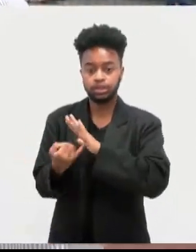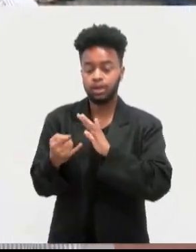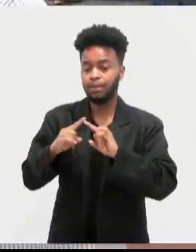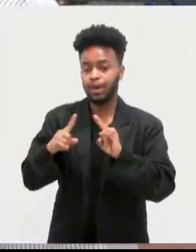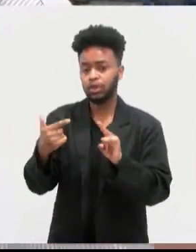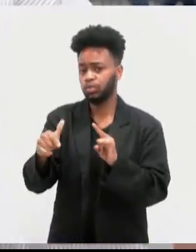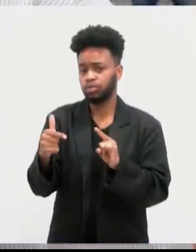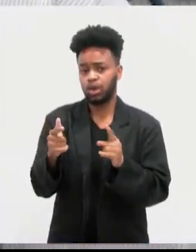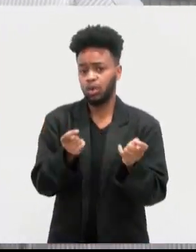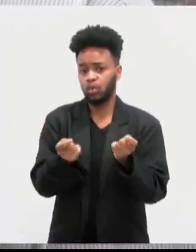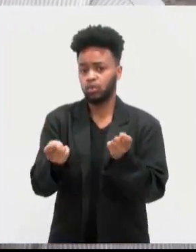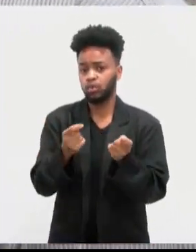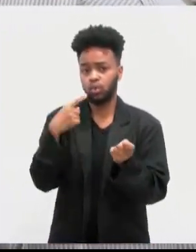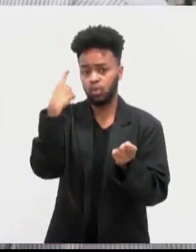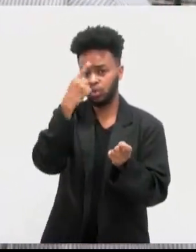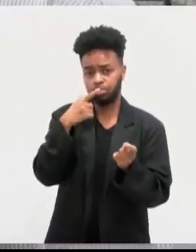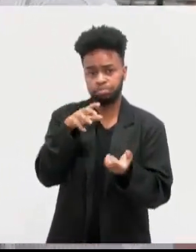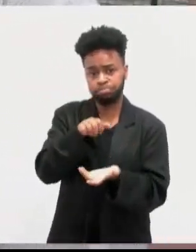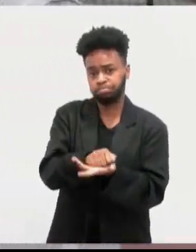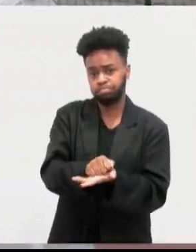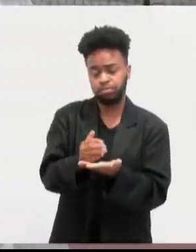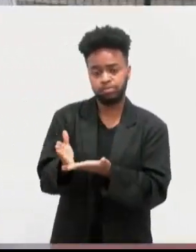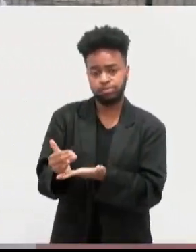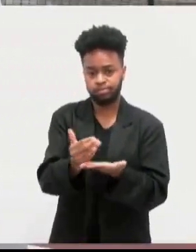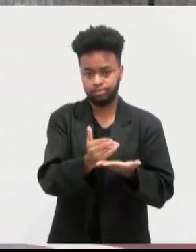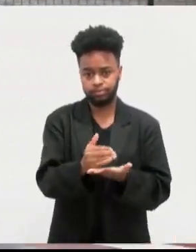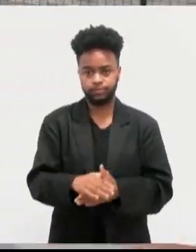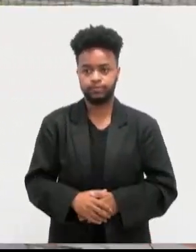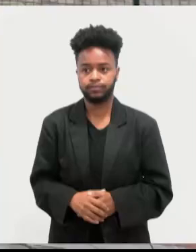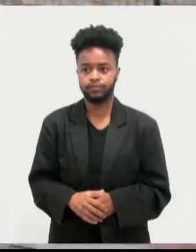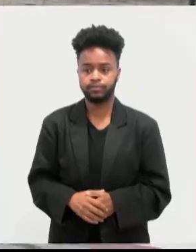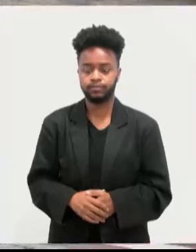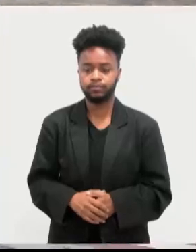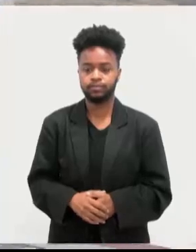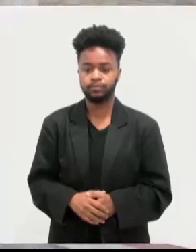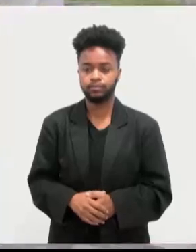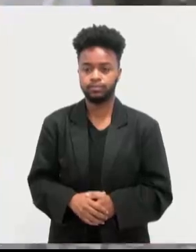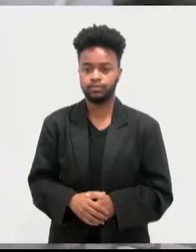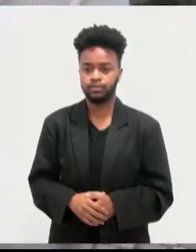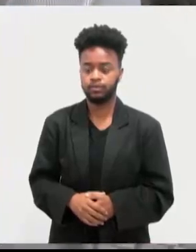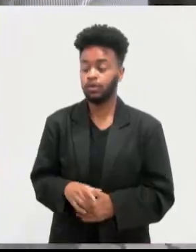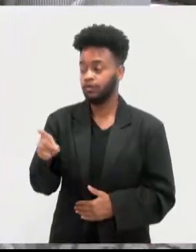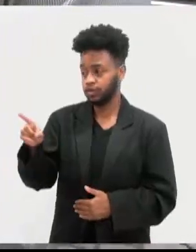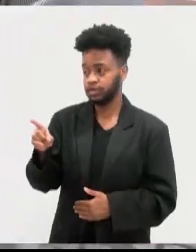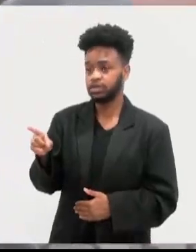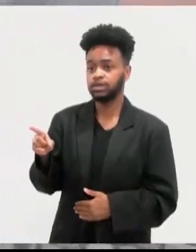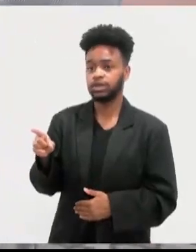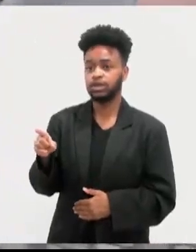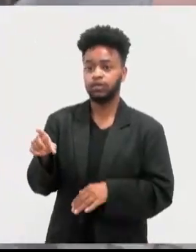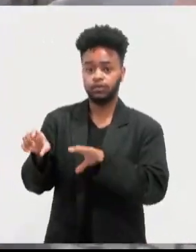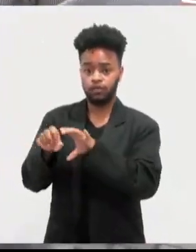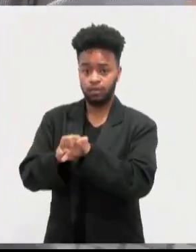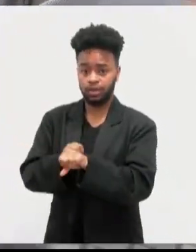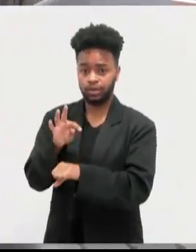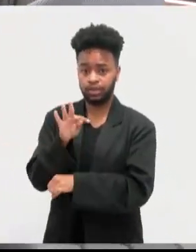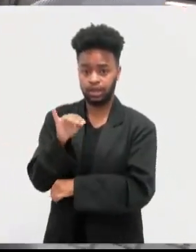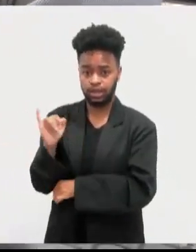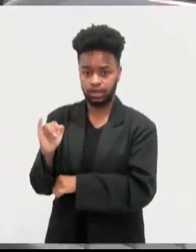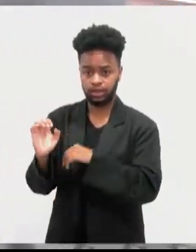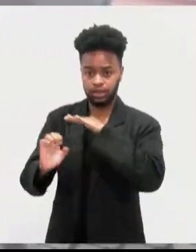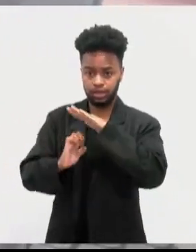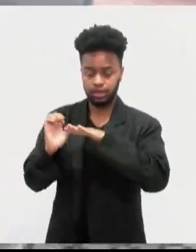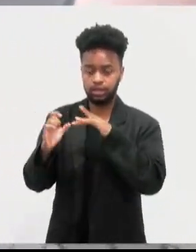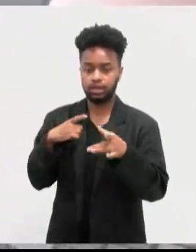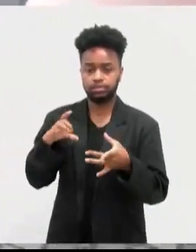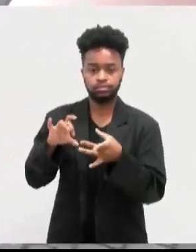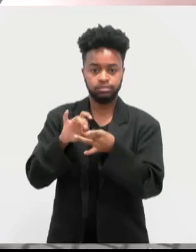ter o controle facial armazenado no sistema escolar. Theo Lima Júnior, você que é especialista, diretor, né, do TI, da empresa, né, que reúne os